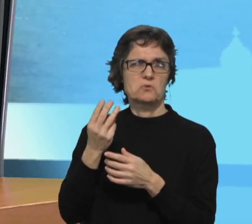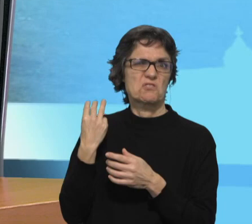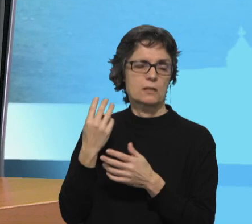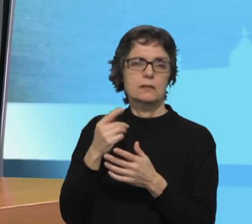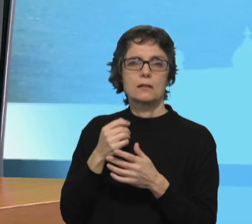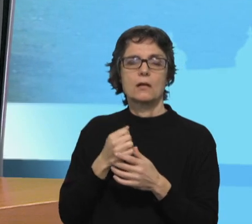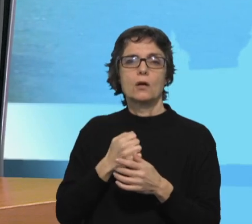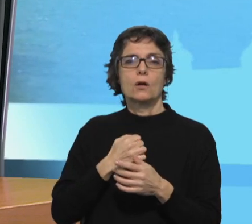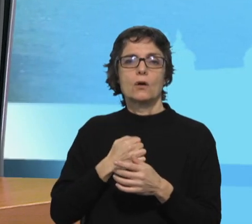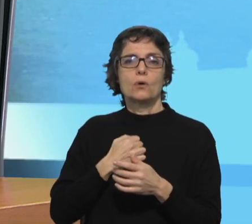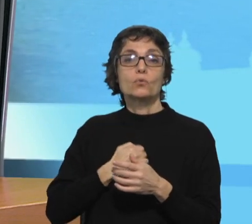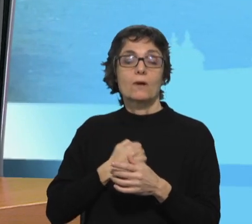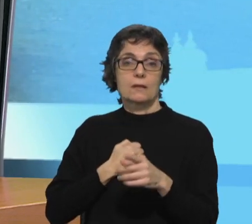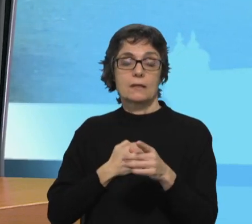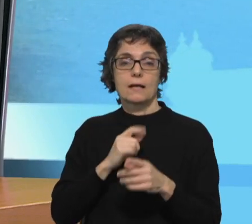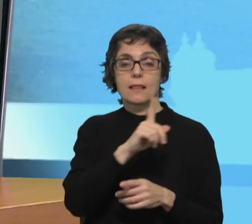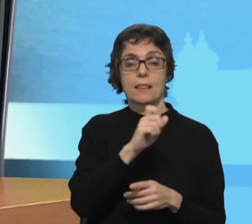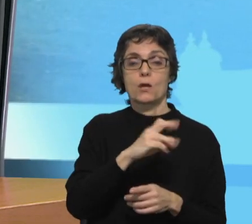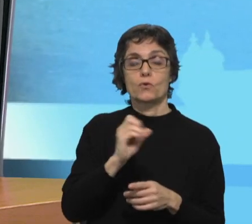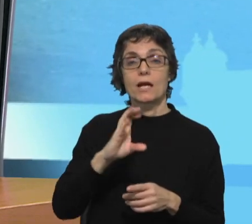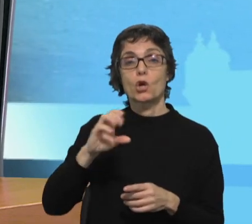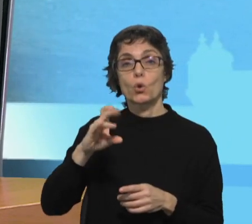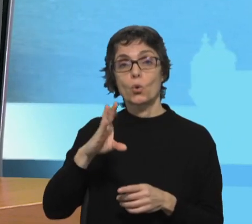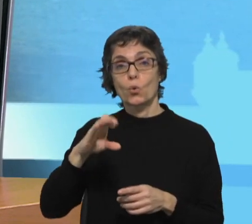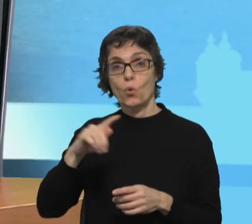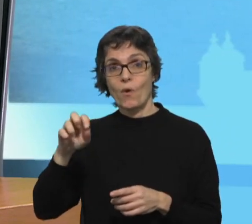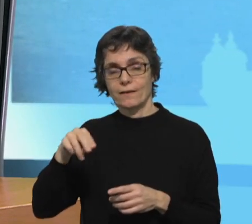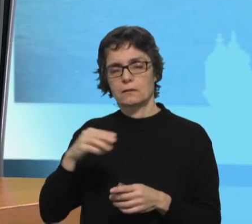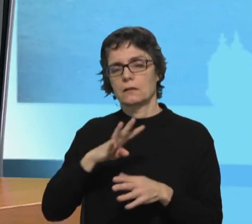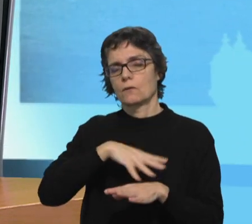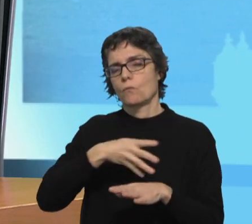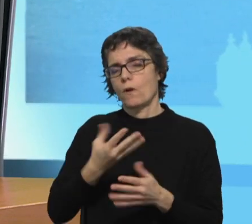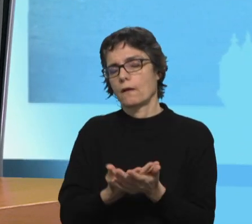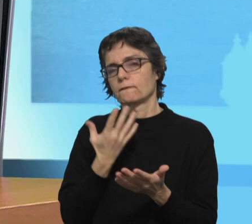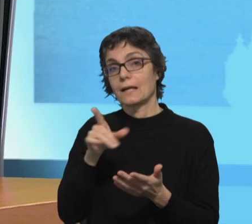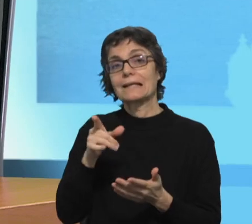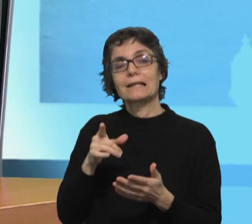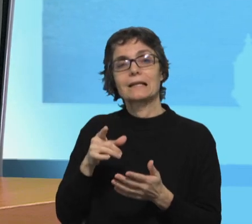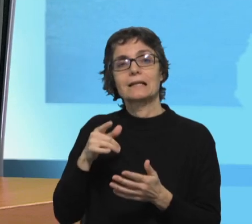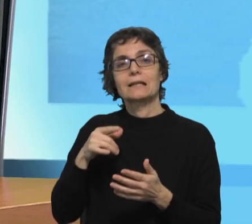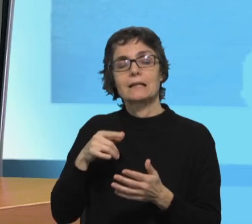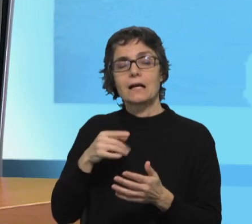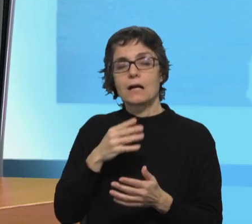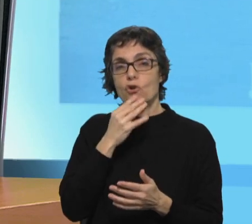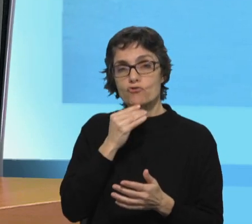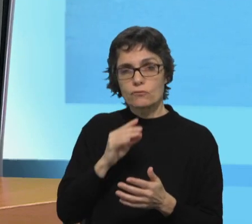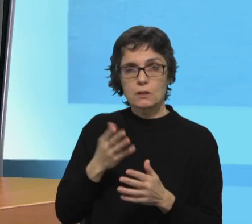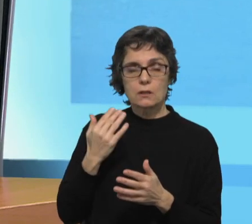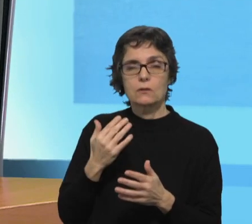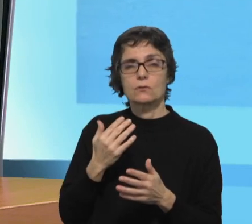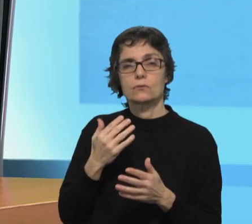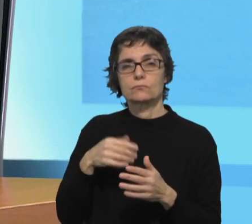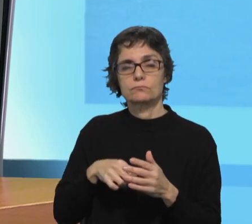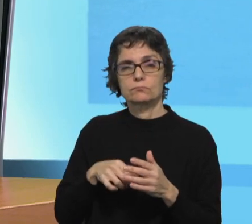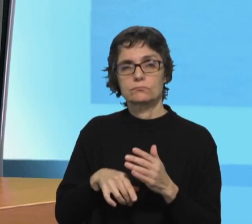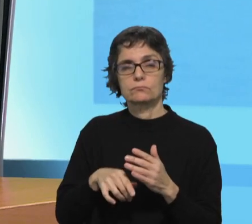Canadá, o Leonard Cohen, que era um grande poeta. Ele era judeu de nascimento, foi judeu, depois, aí, pelos